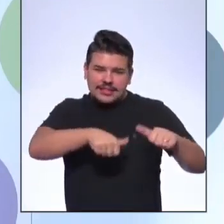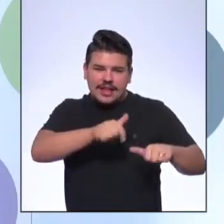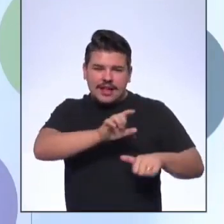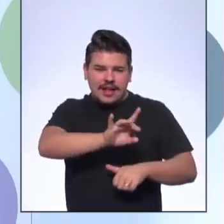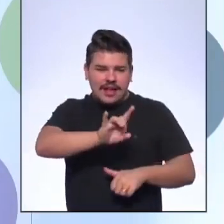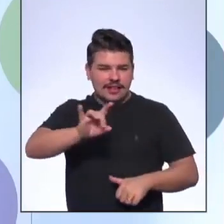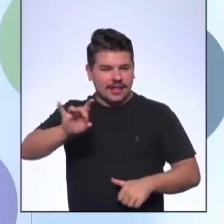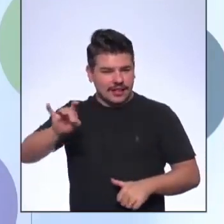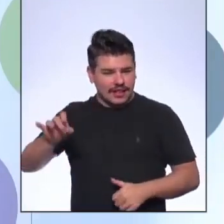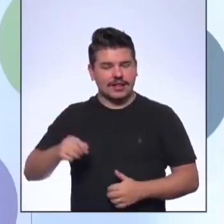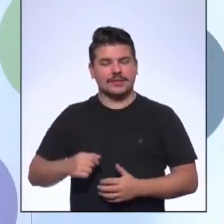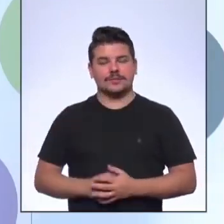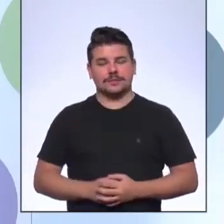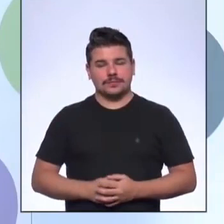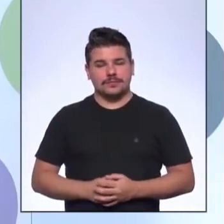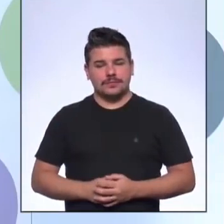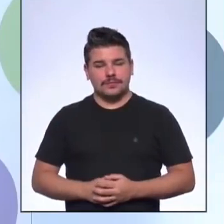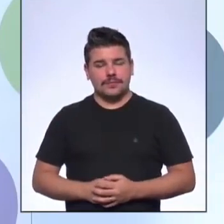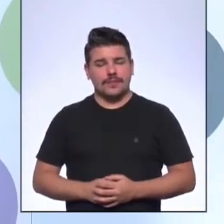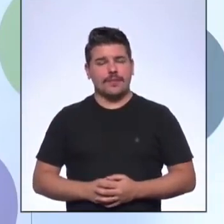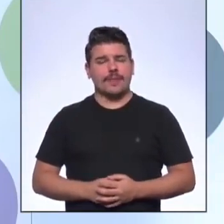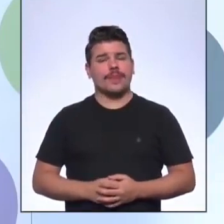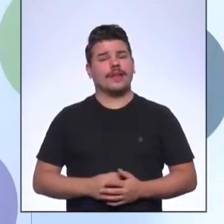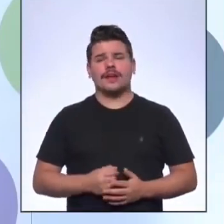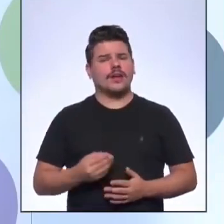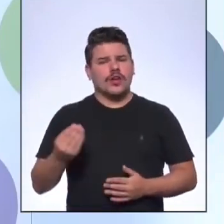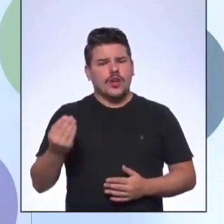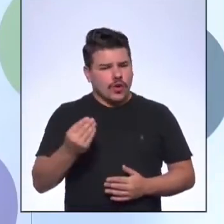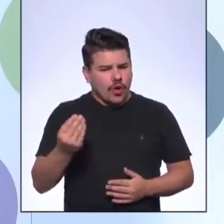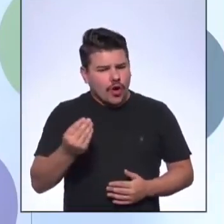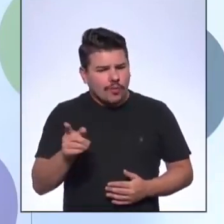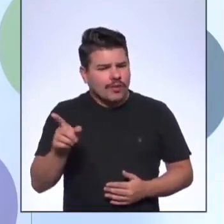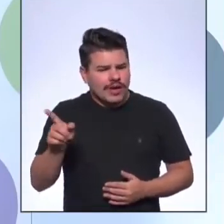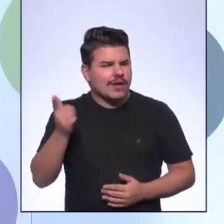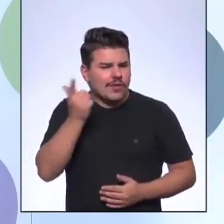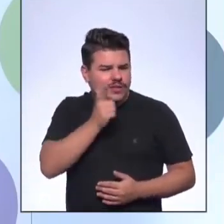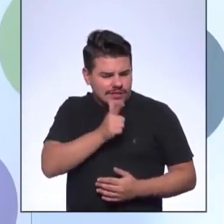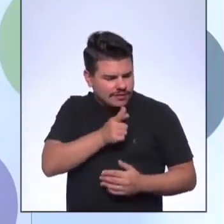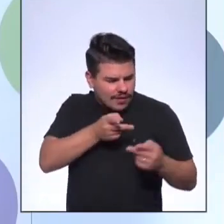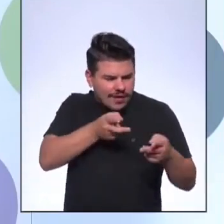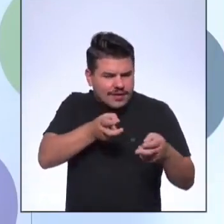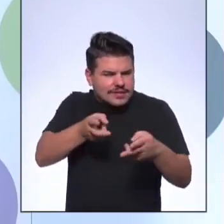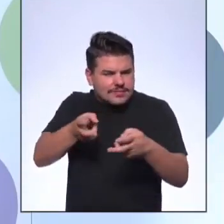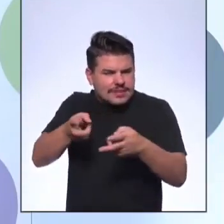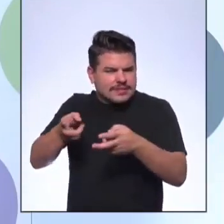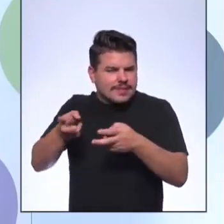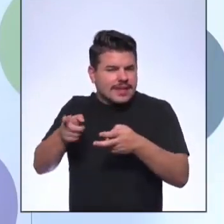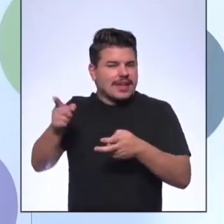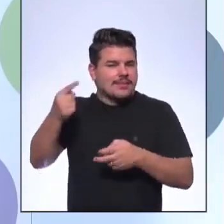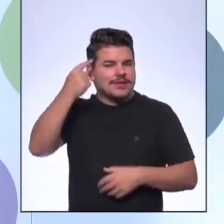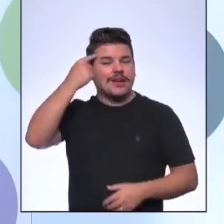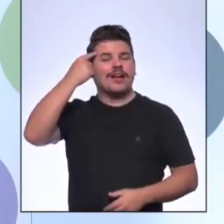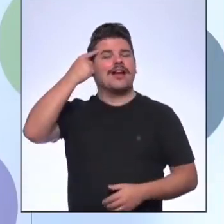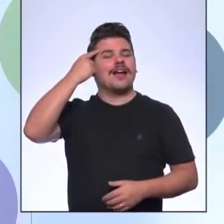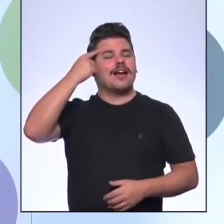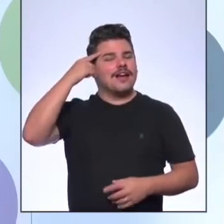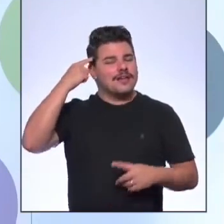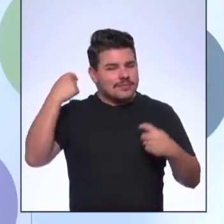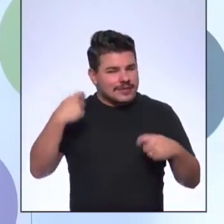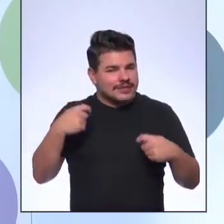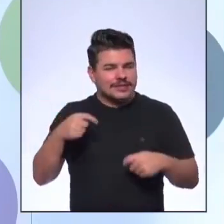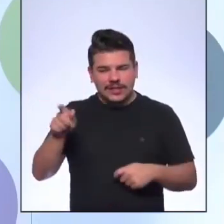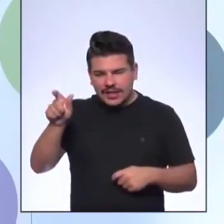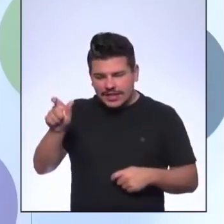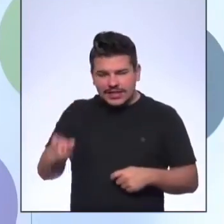individualmente. Para fazer para realizar esse experimento, o que ele resolveu fazer? Ele falou,